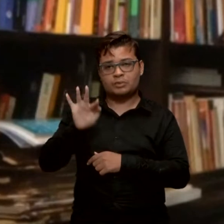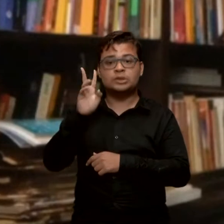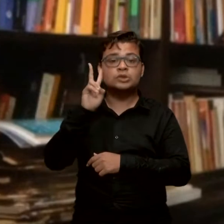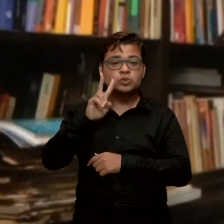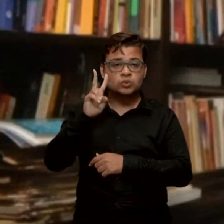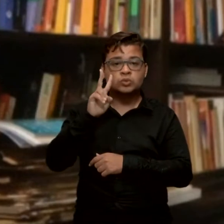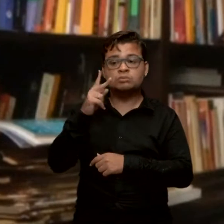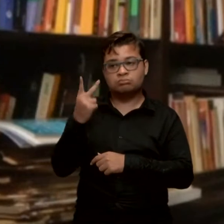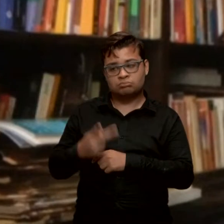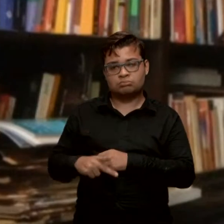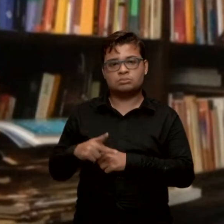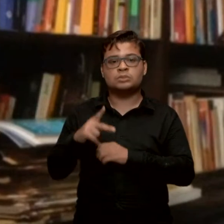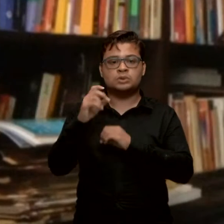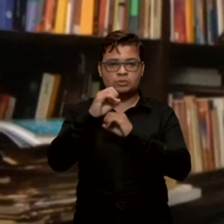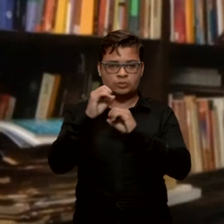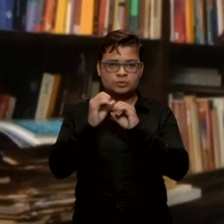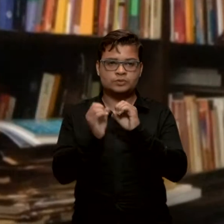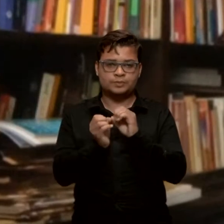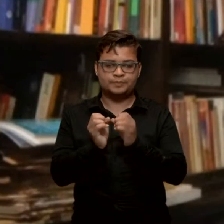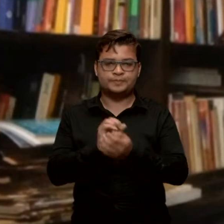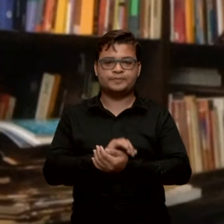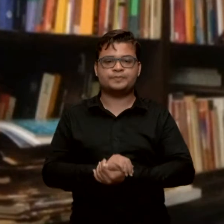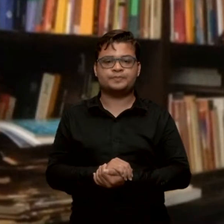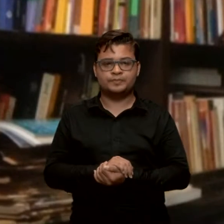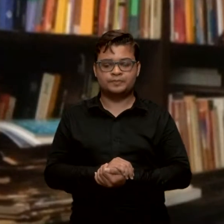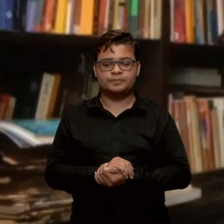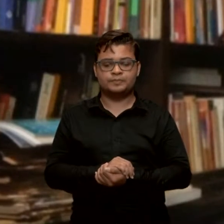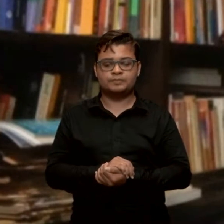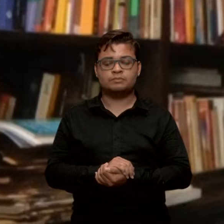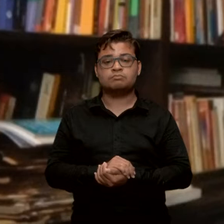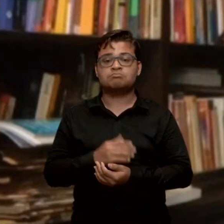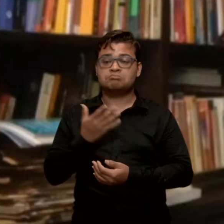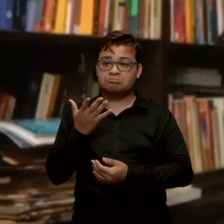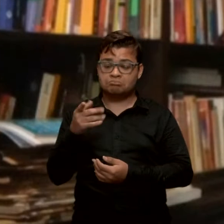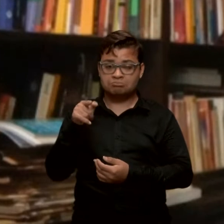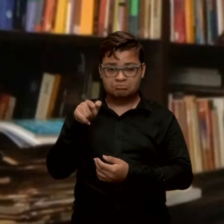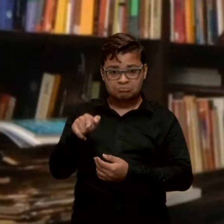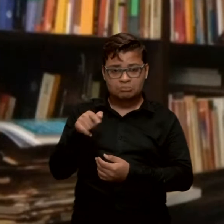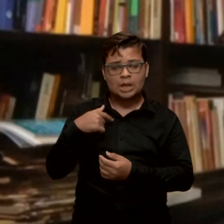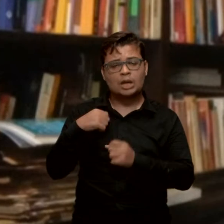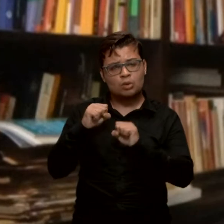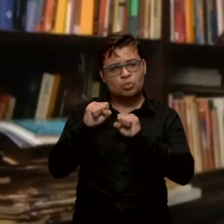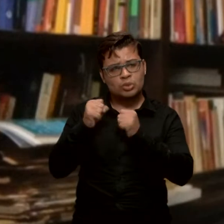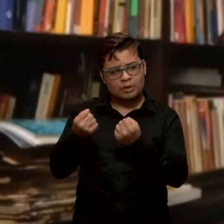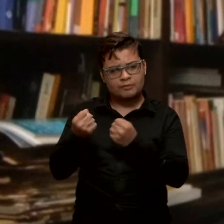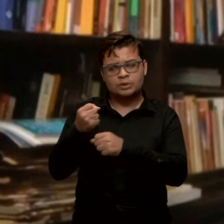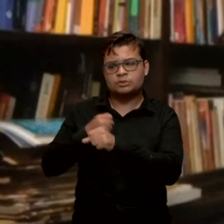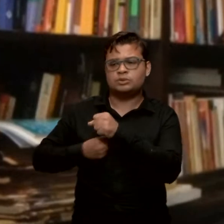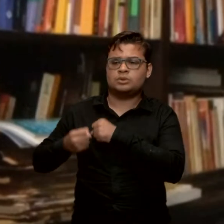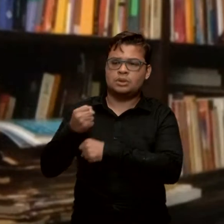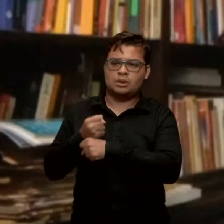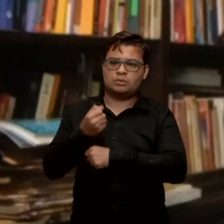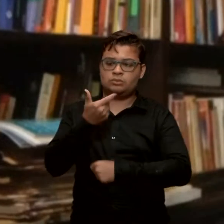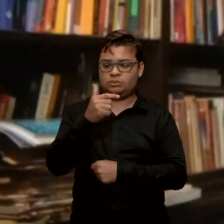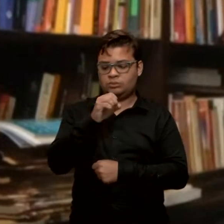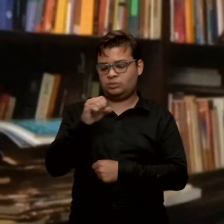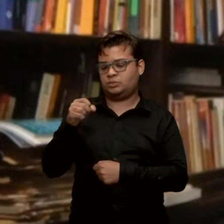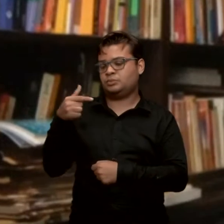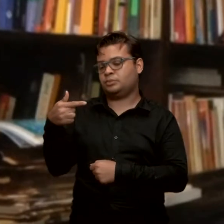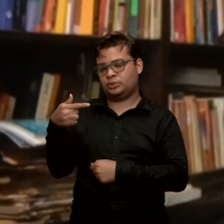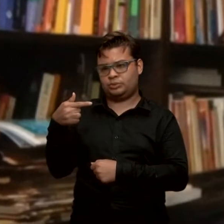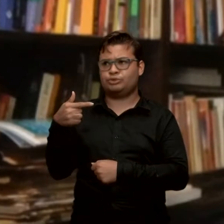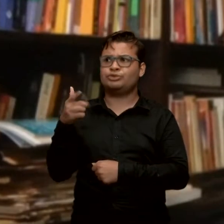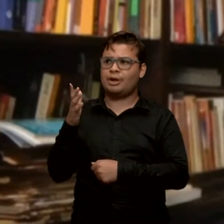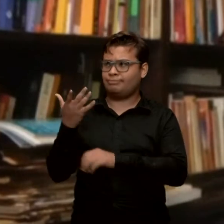Federal de Goiás. Então, assim, eu defendi ela no ano de 2007. Então, já vai um